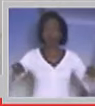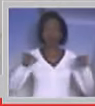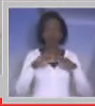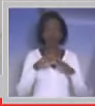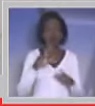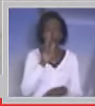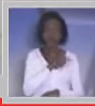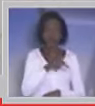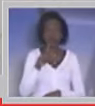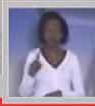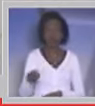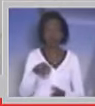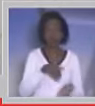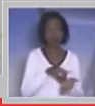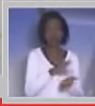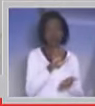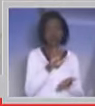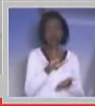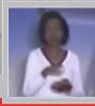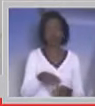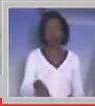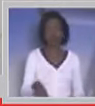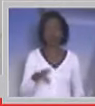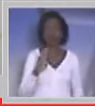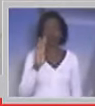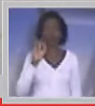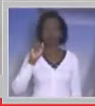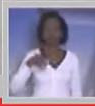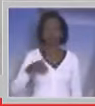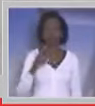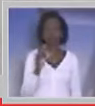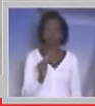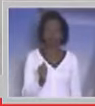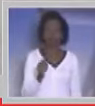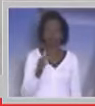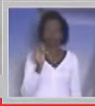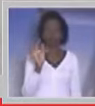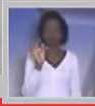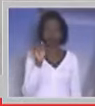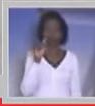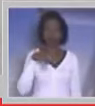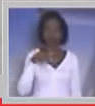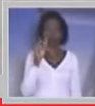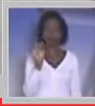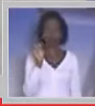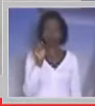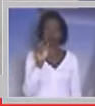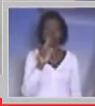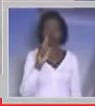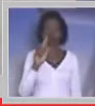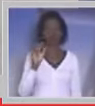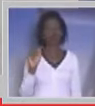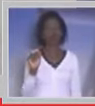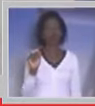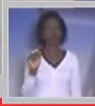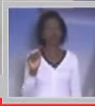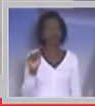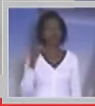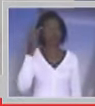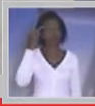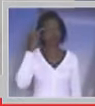professores de Bandas e fanfarras da rede Municipal de São Paulo todos os professores foram